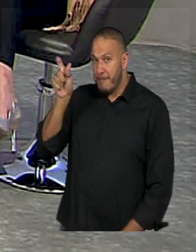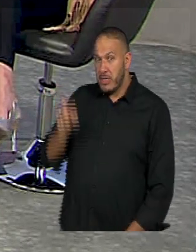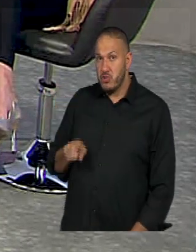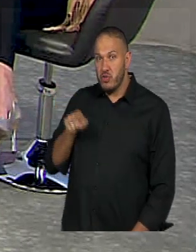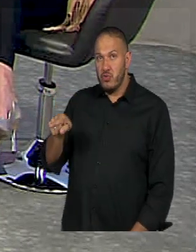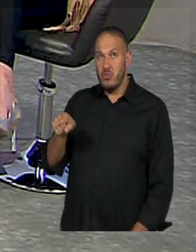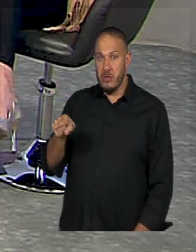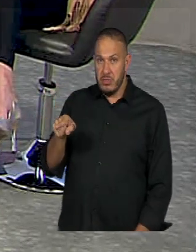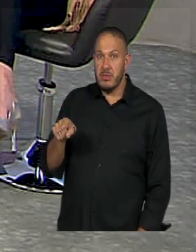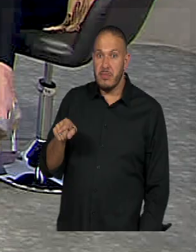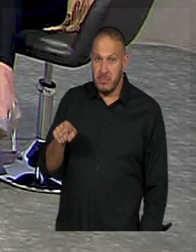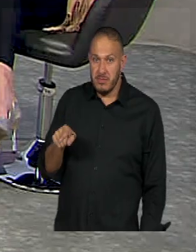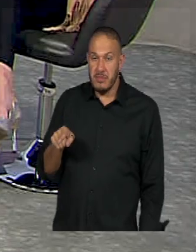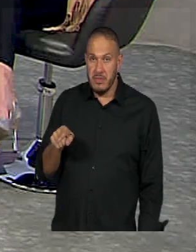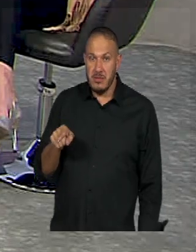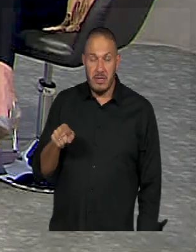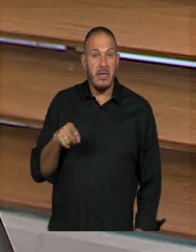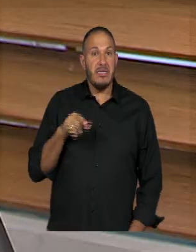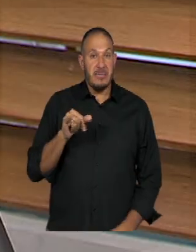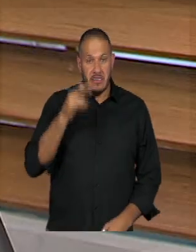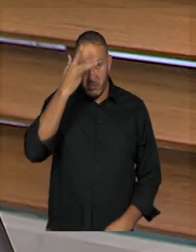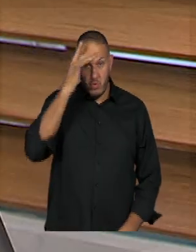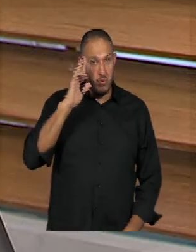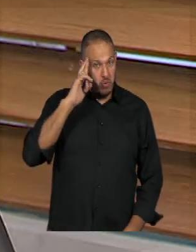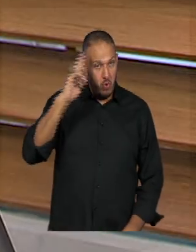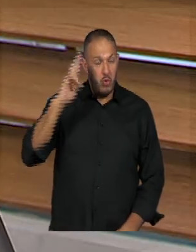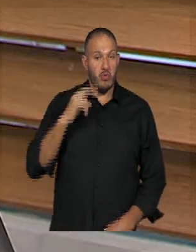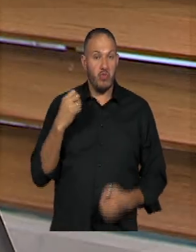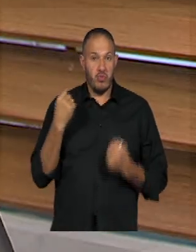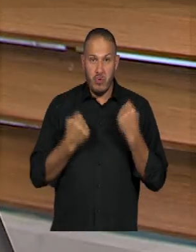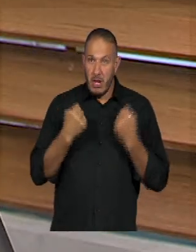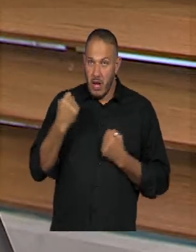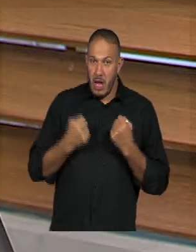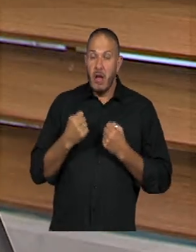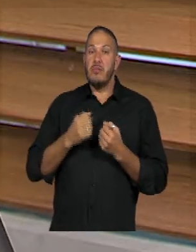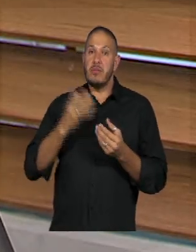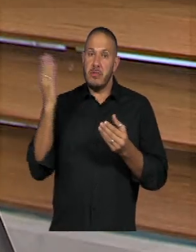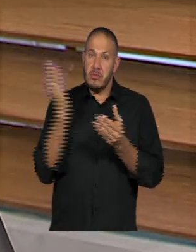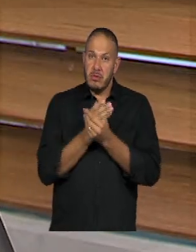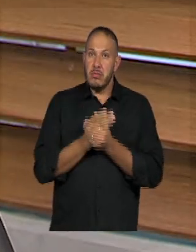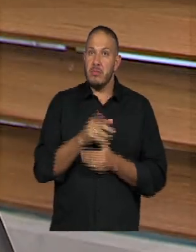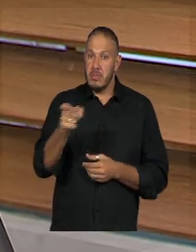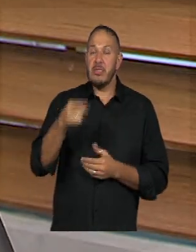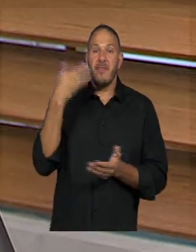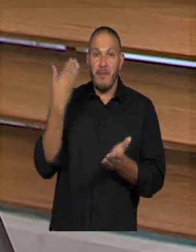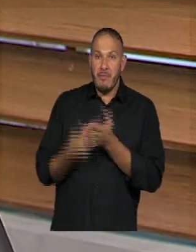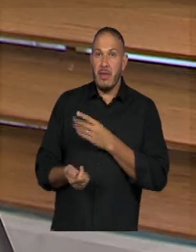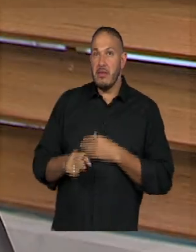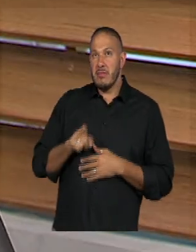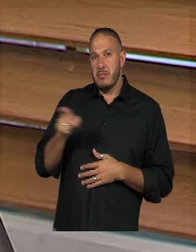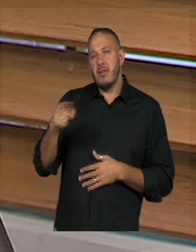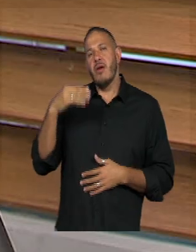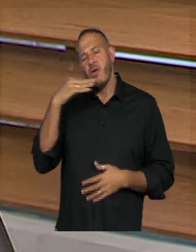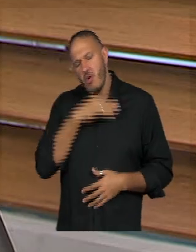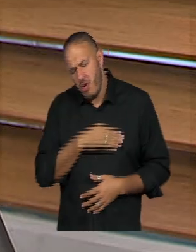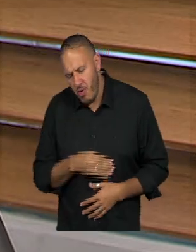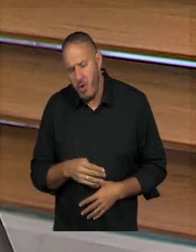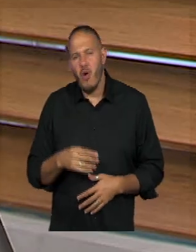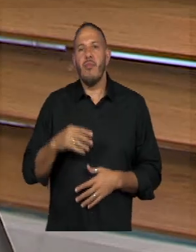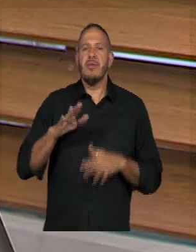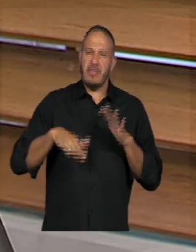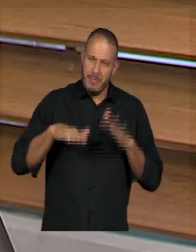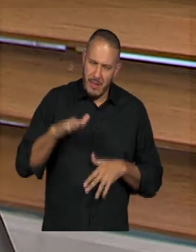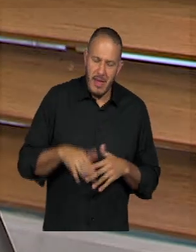pedestre. E se o proprietário o condutor do veículo entrar com uma ação, quem vai perder? Claro que tem todo um processo,